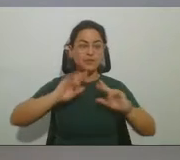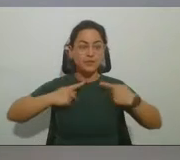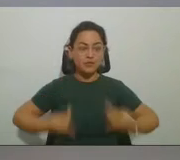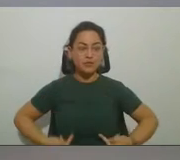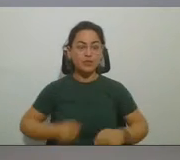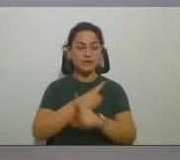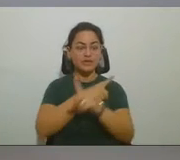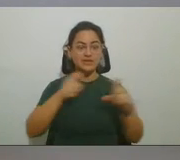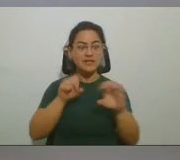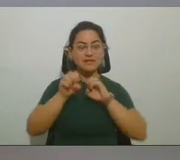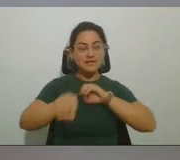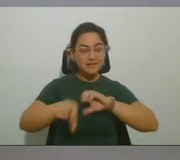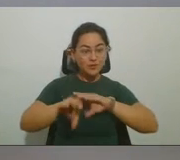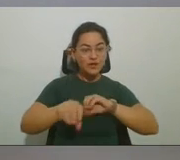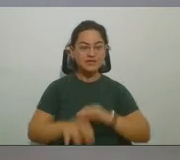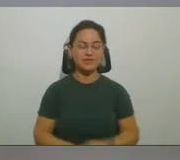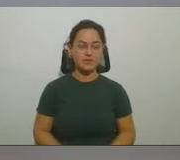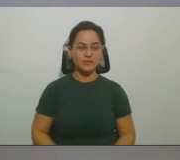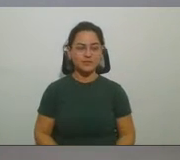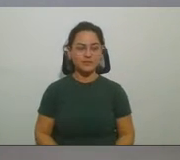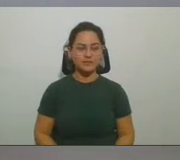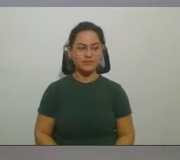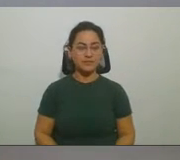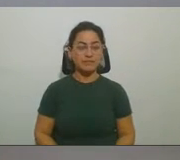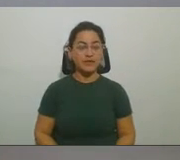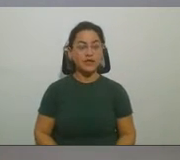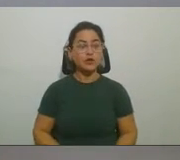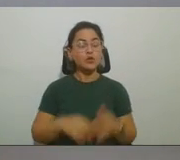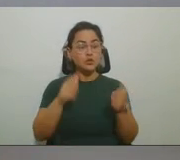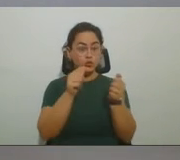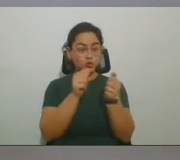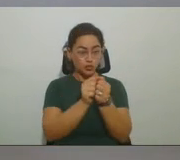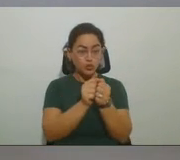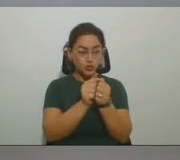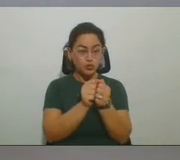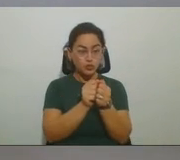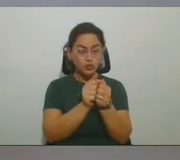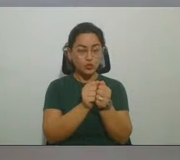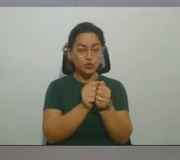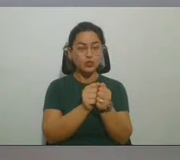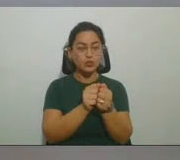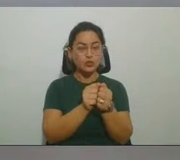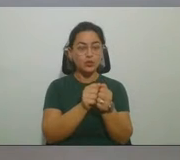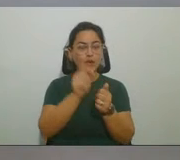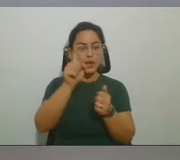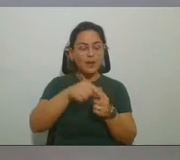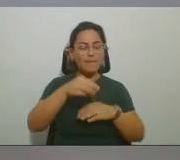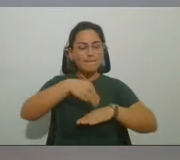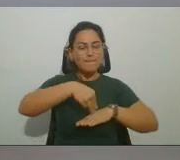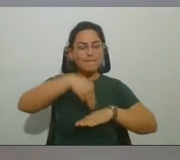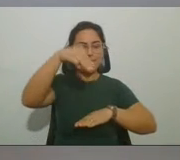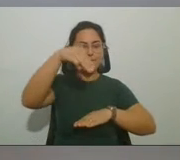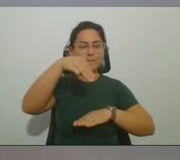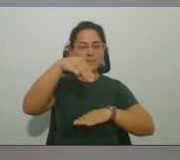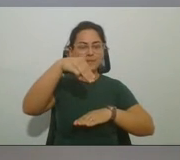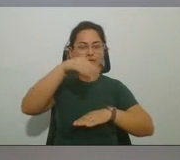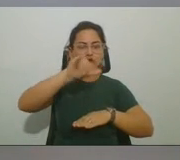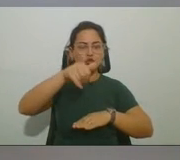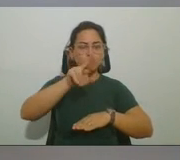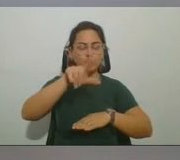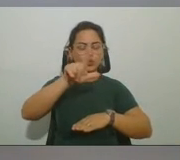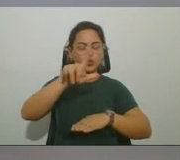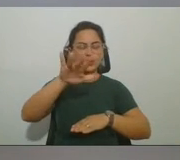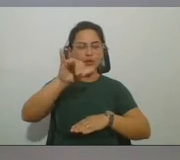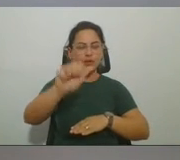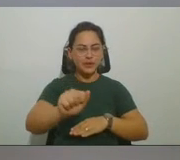Humanidades, Ciências e Educação. Juntamente comigo está a mestranda Júlia